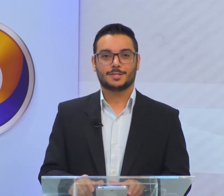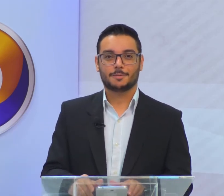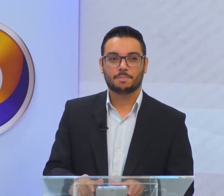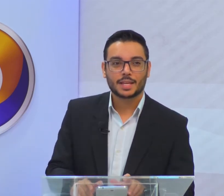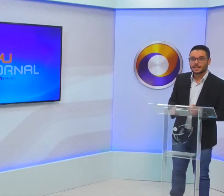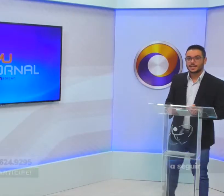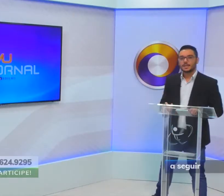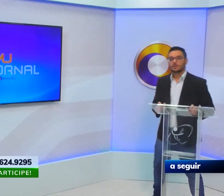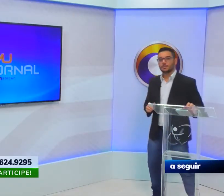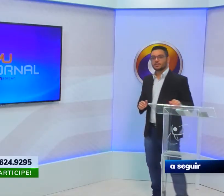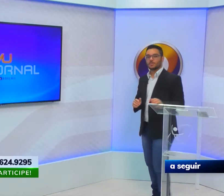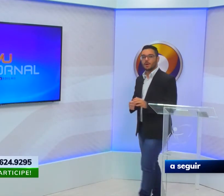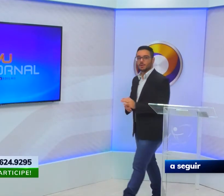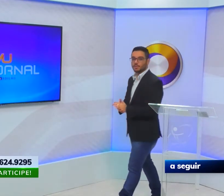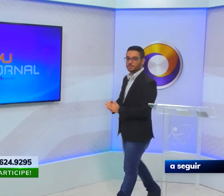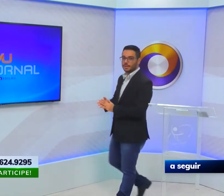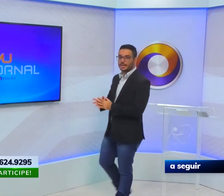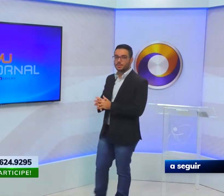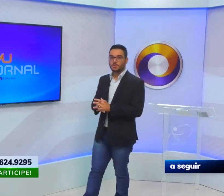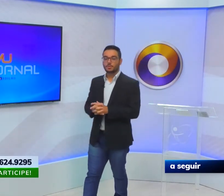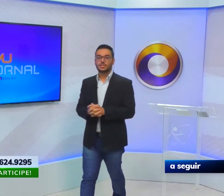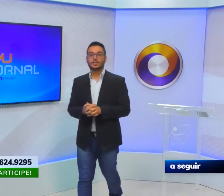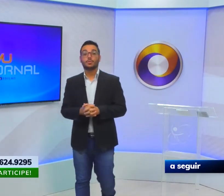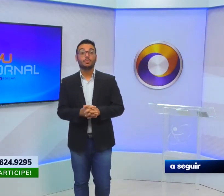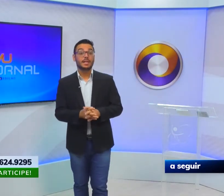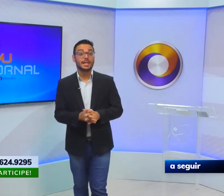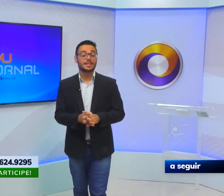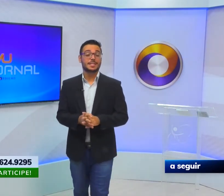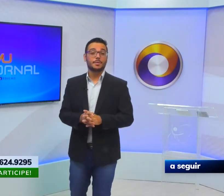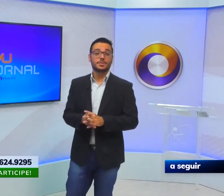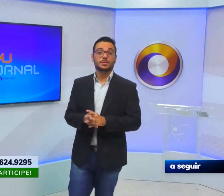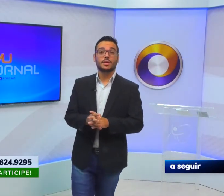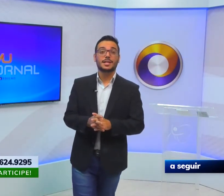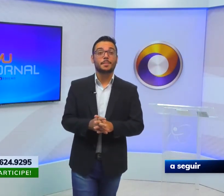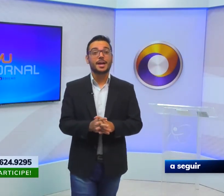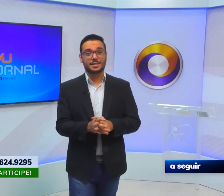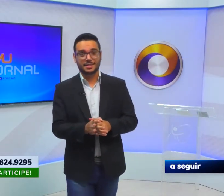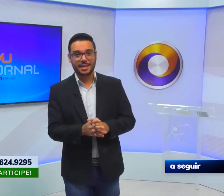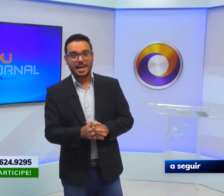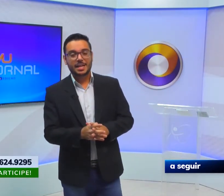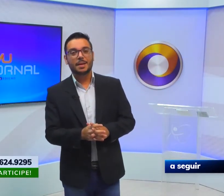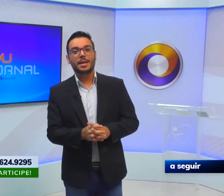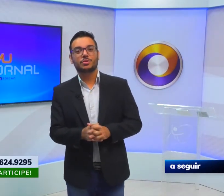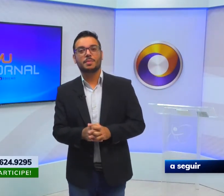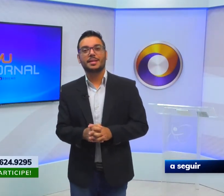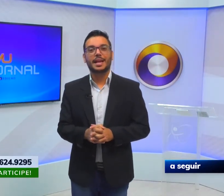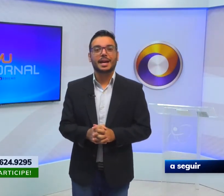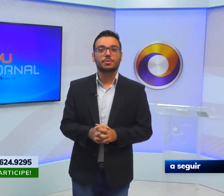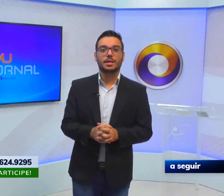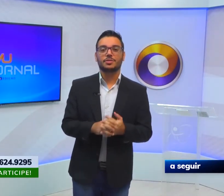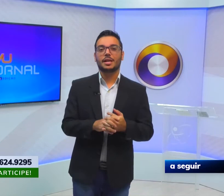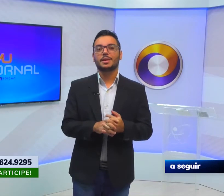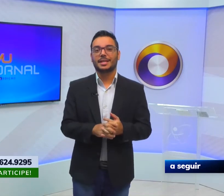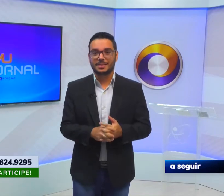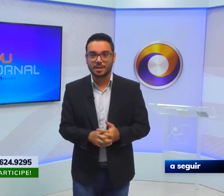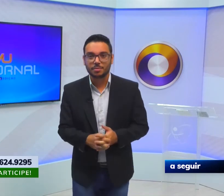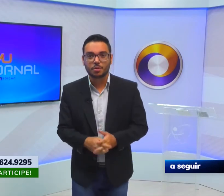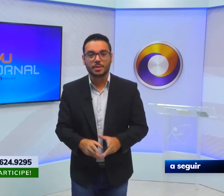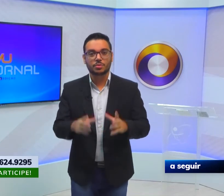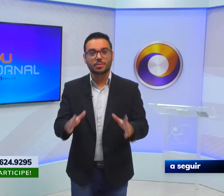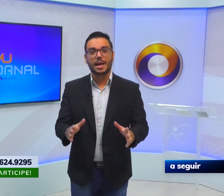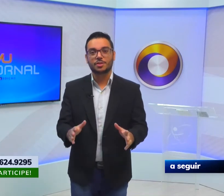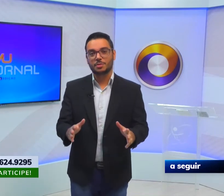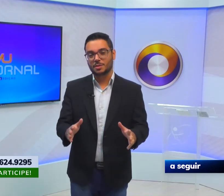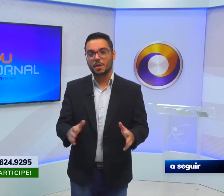doses. No próximo bloco, vamos falar sobre o projeto Guri, que está com inscrições abertas, e também sobre a entrega do kit alimentação,